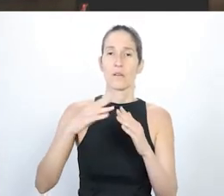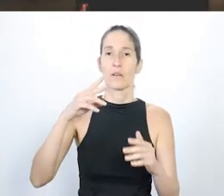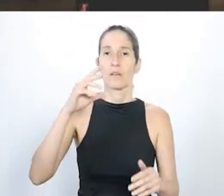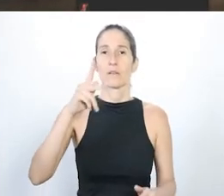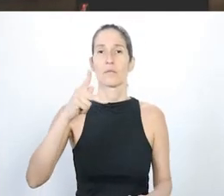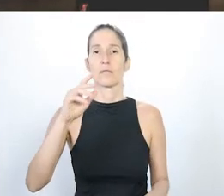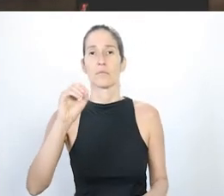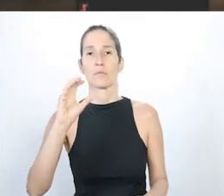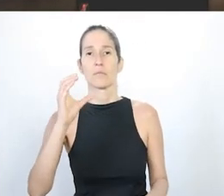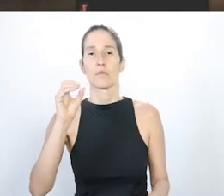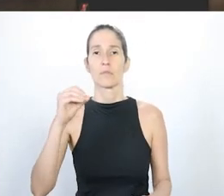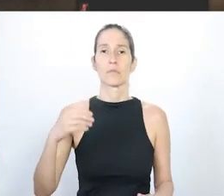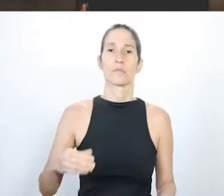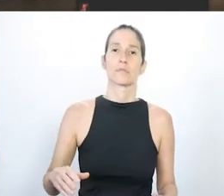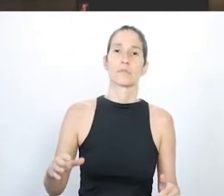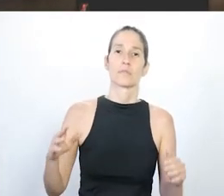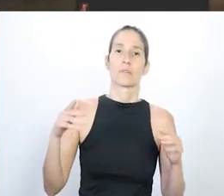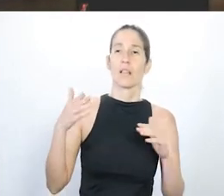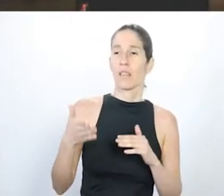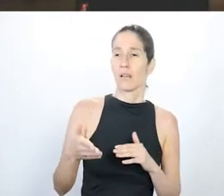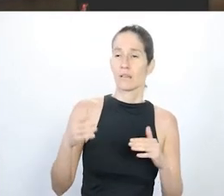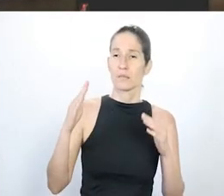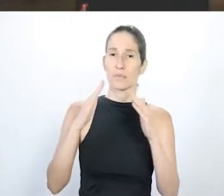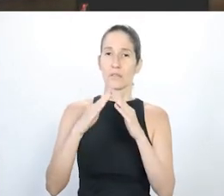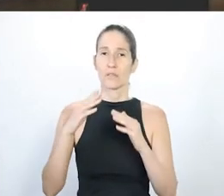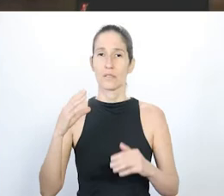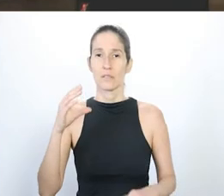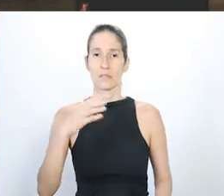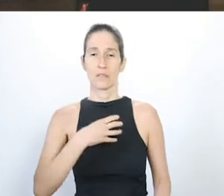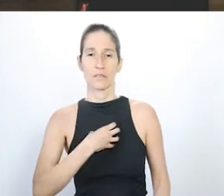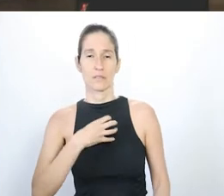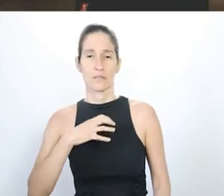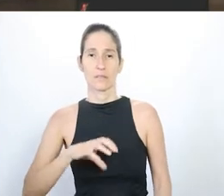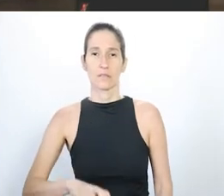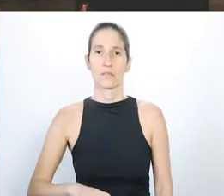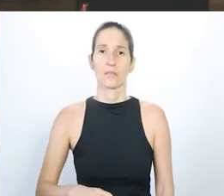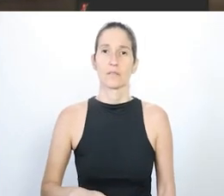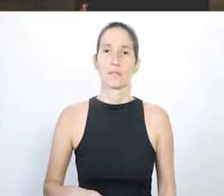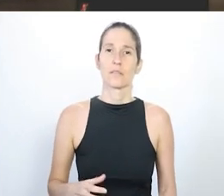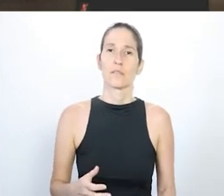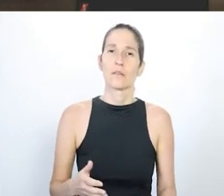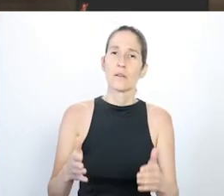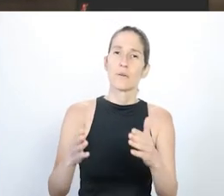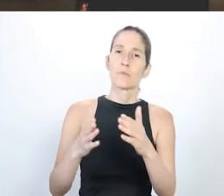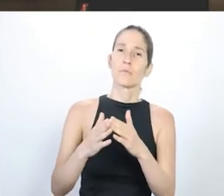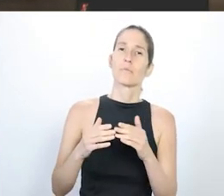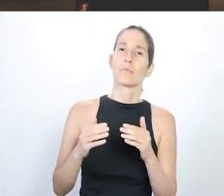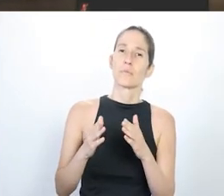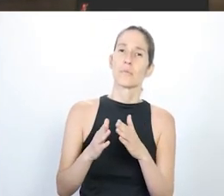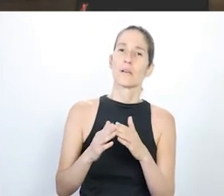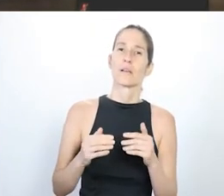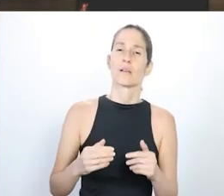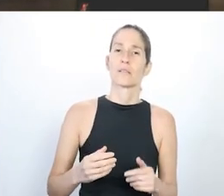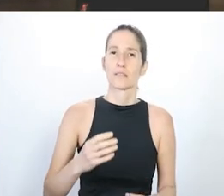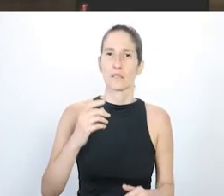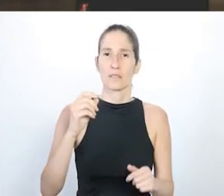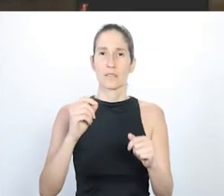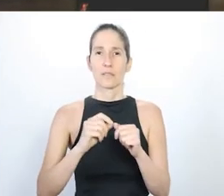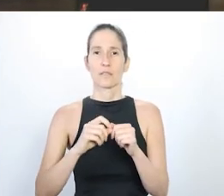por caridade, me faça um brinquedo sério. Se não fizer do meu jeito,